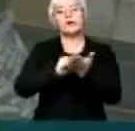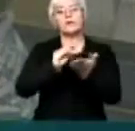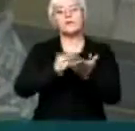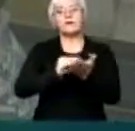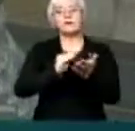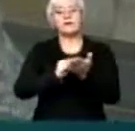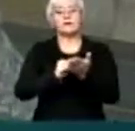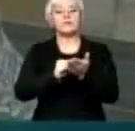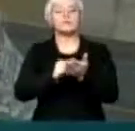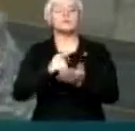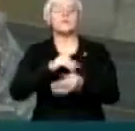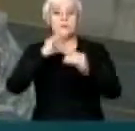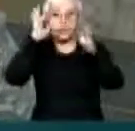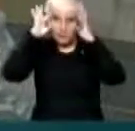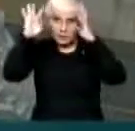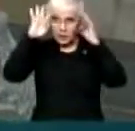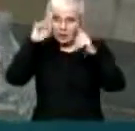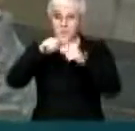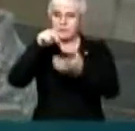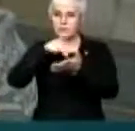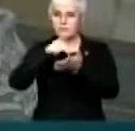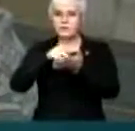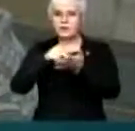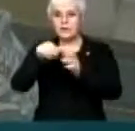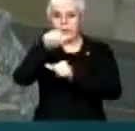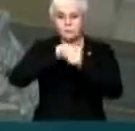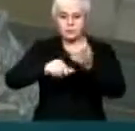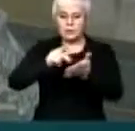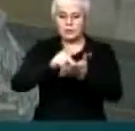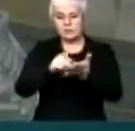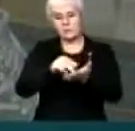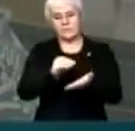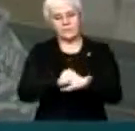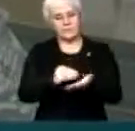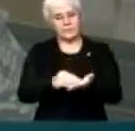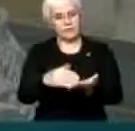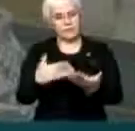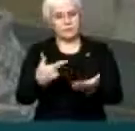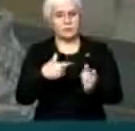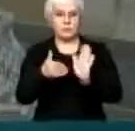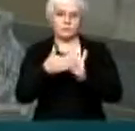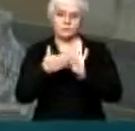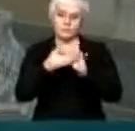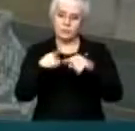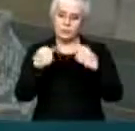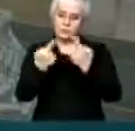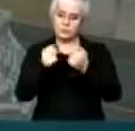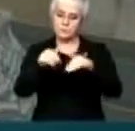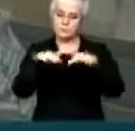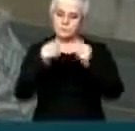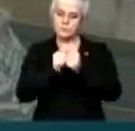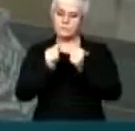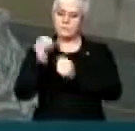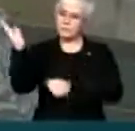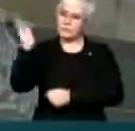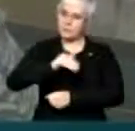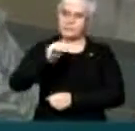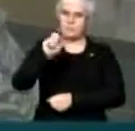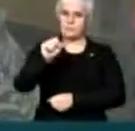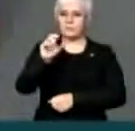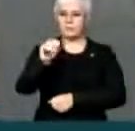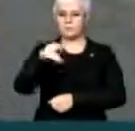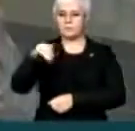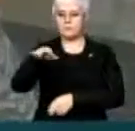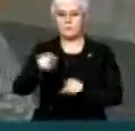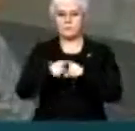qualquer situação. Então, eu prometo encaminhar um requerimento, né, propondo uma audiência pública com a presença da Sônia e de uma